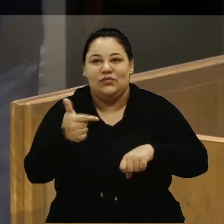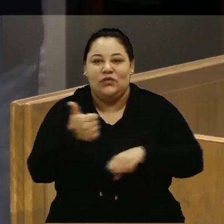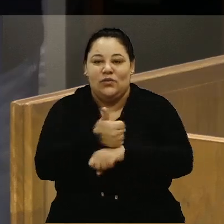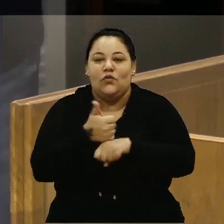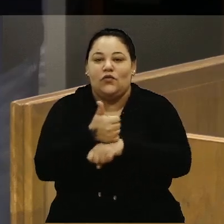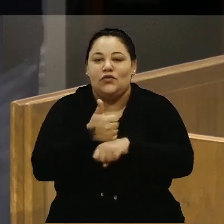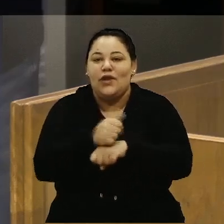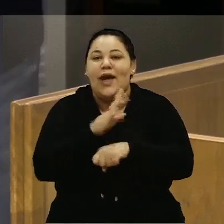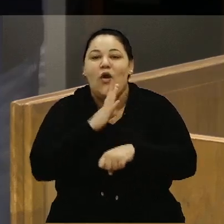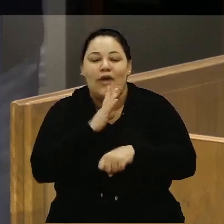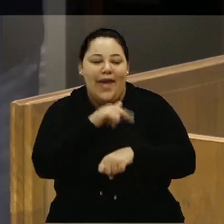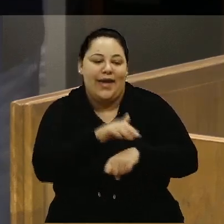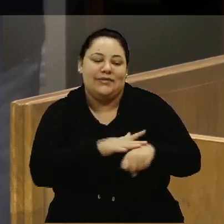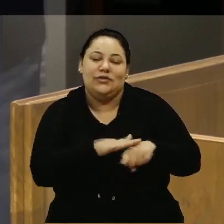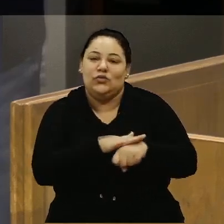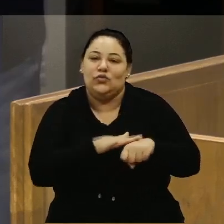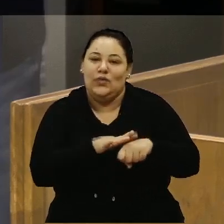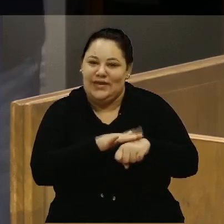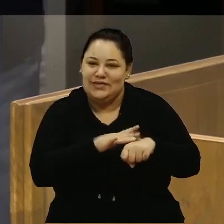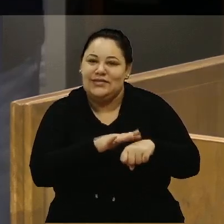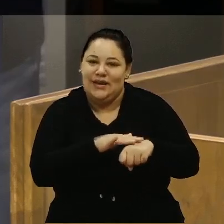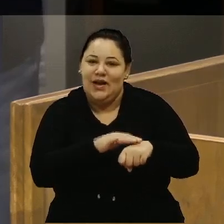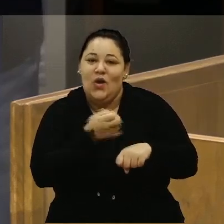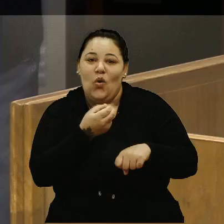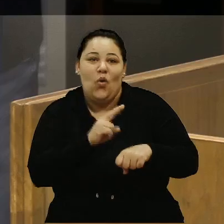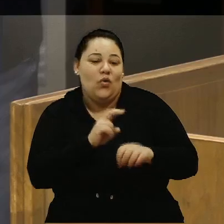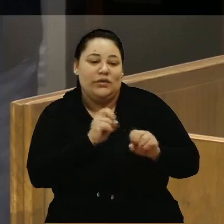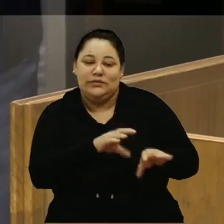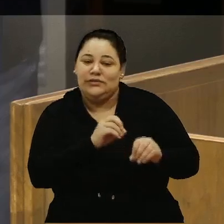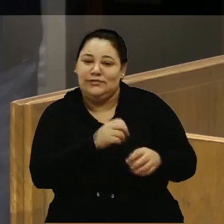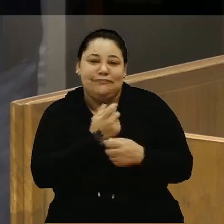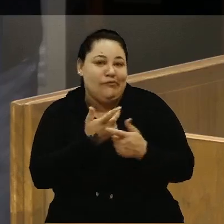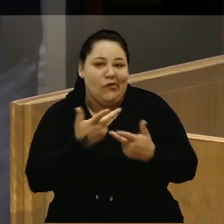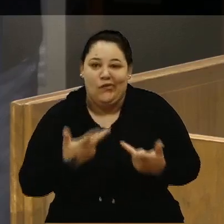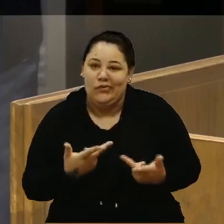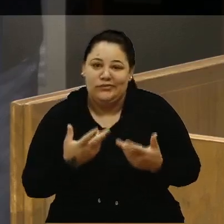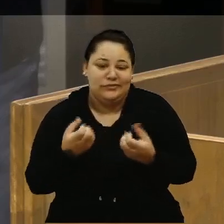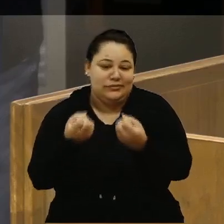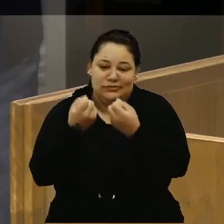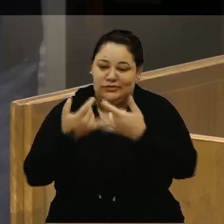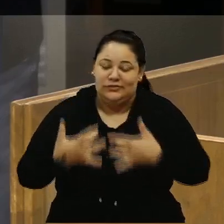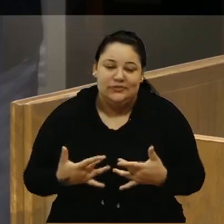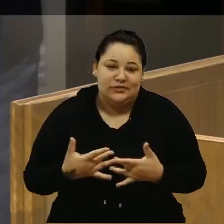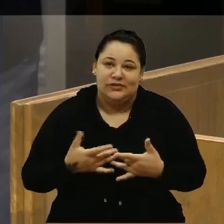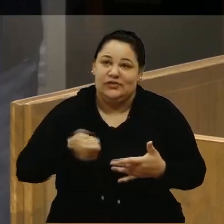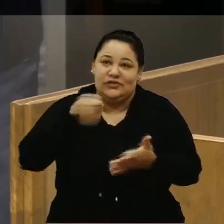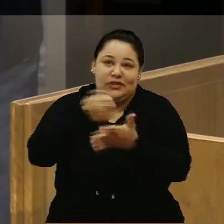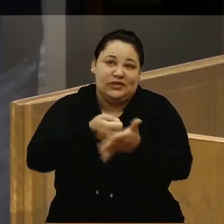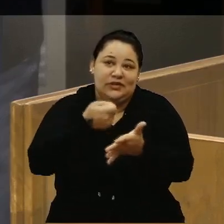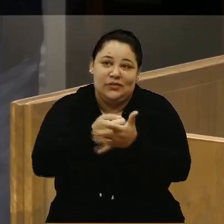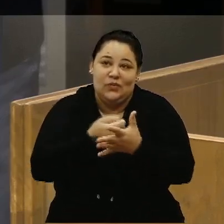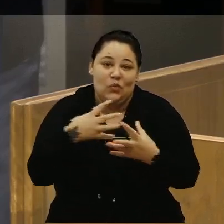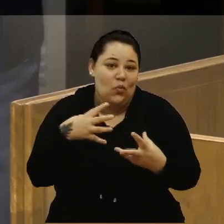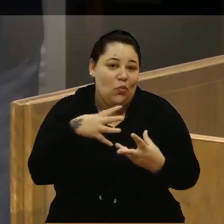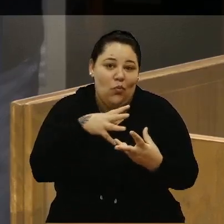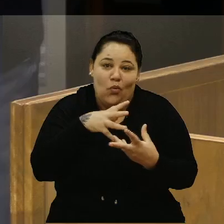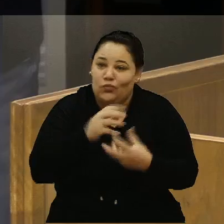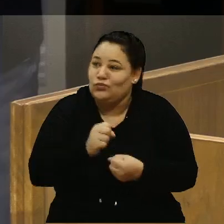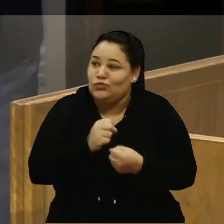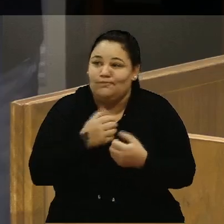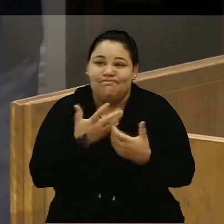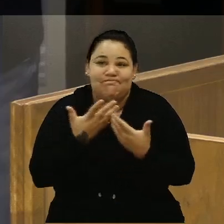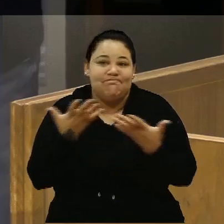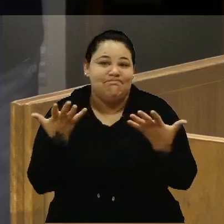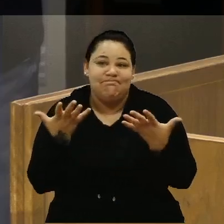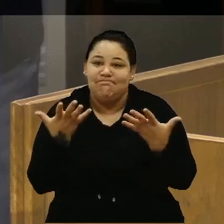tenham conhecimento ou que nos dêem um norte na situação dele. Então, a gente está seguindo num mundo totalmente obscuro para